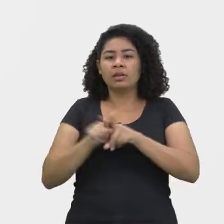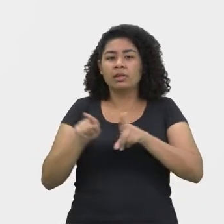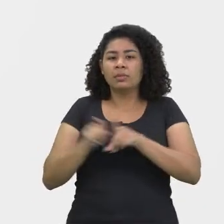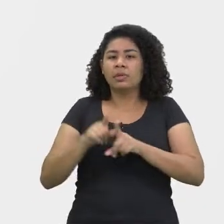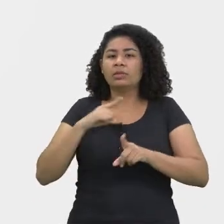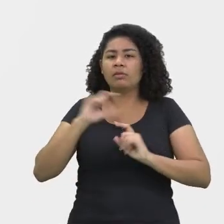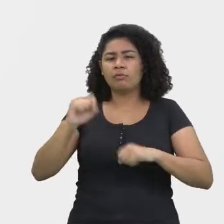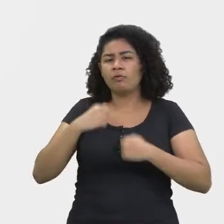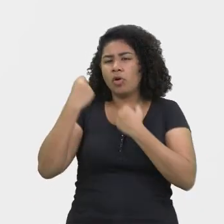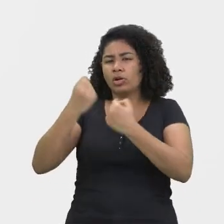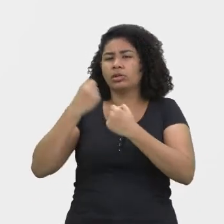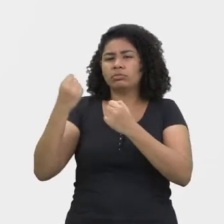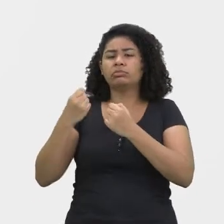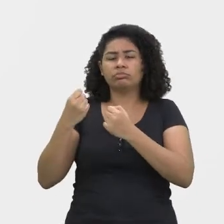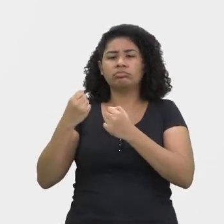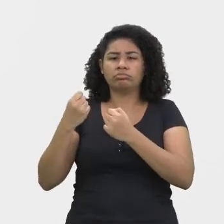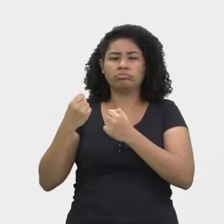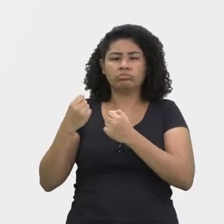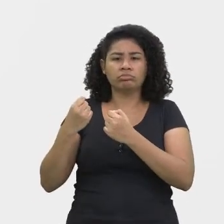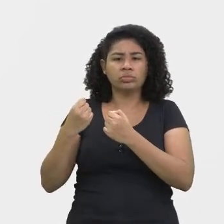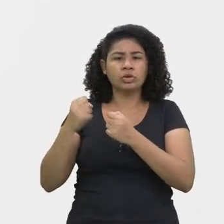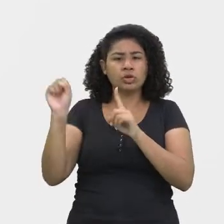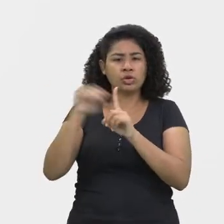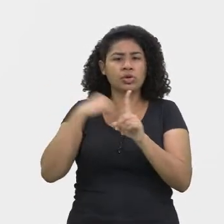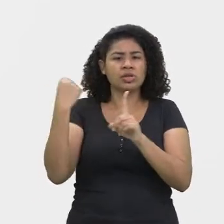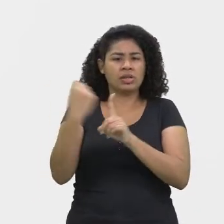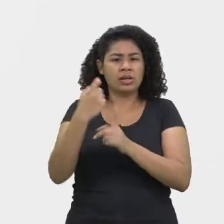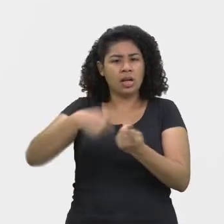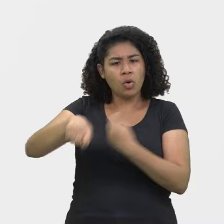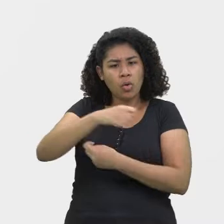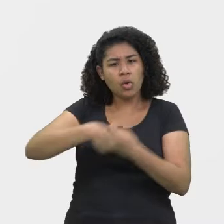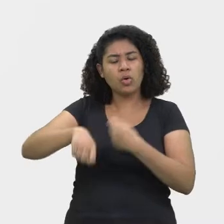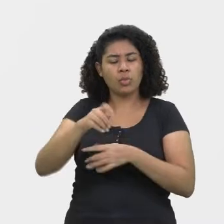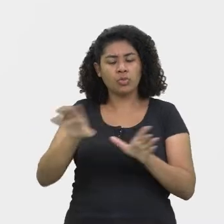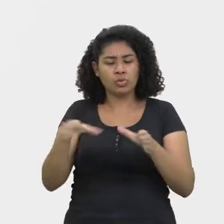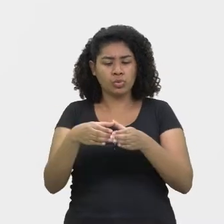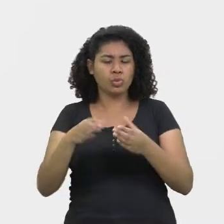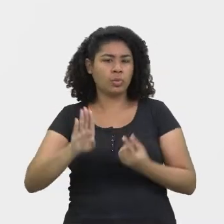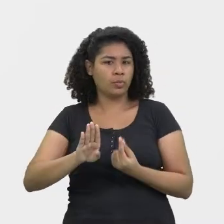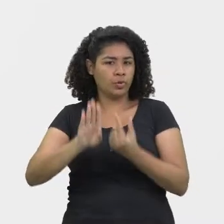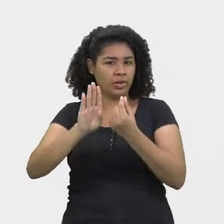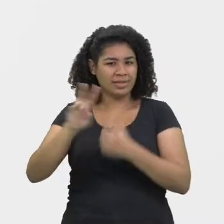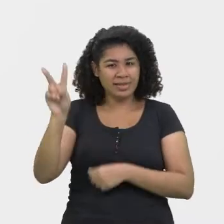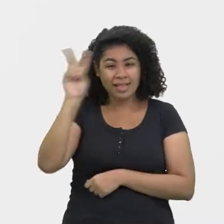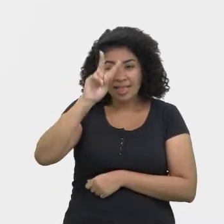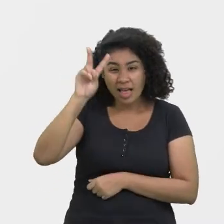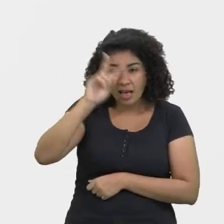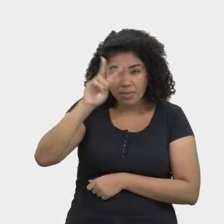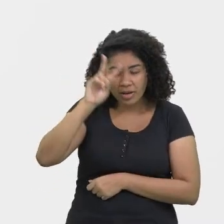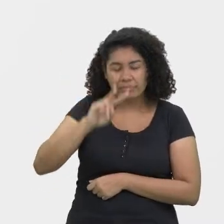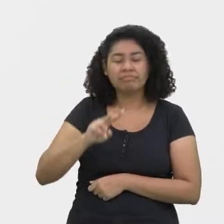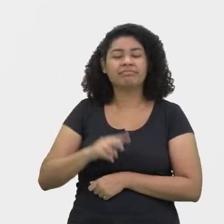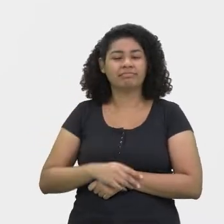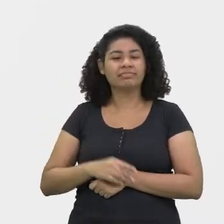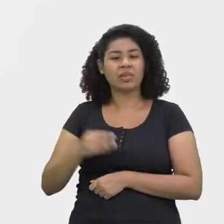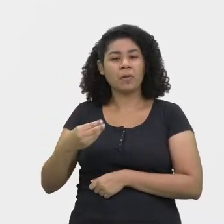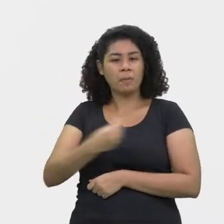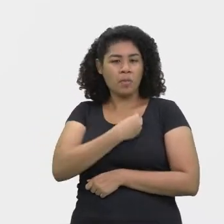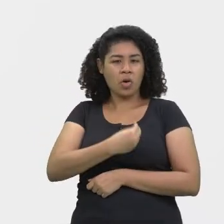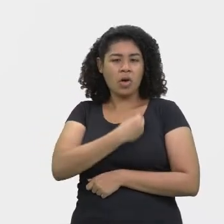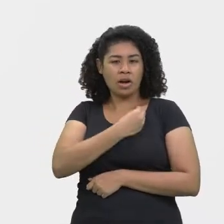da burguesia. Afinal de contas, lembrem que a burguesia, saída dos muros dos